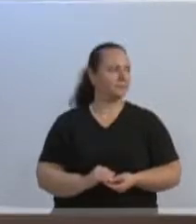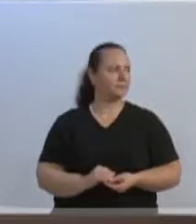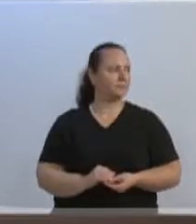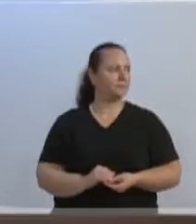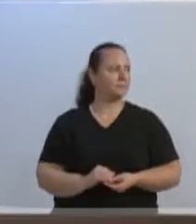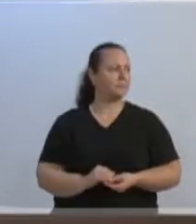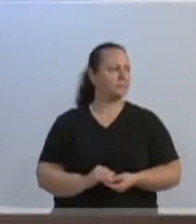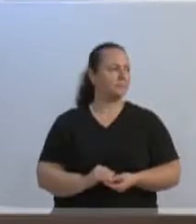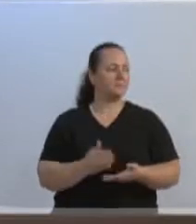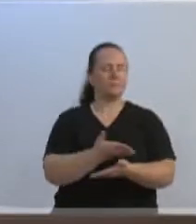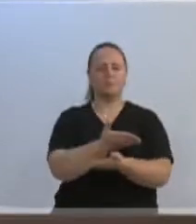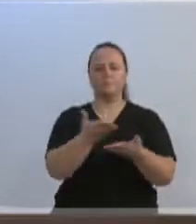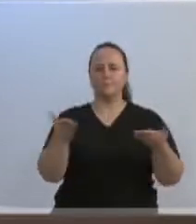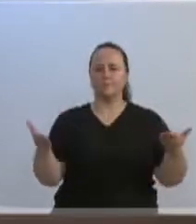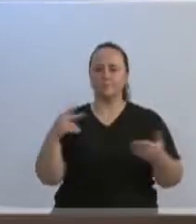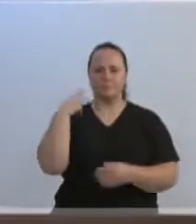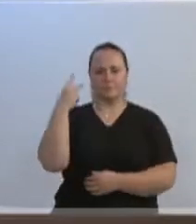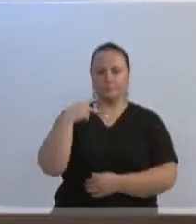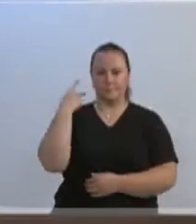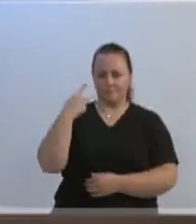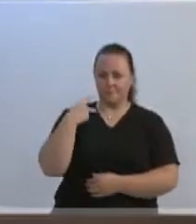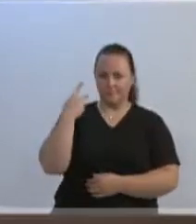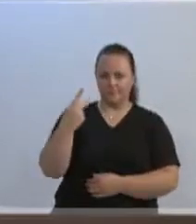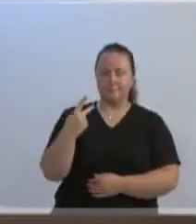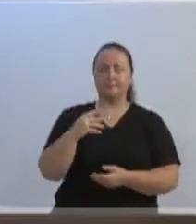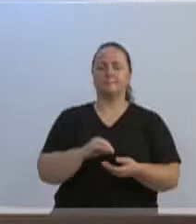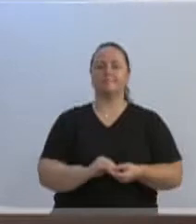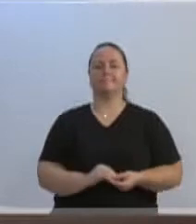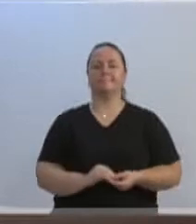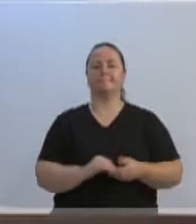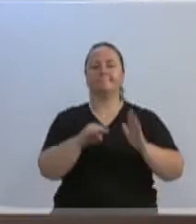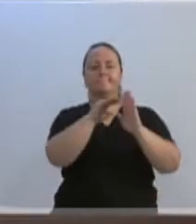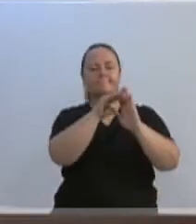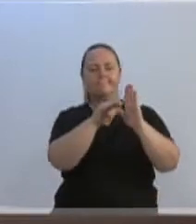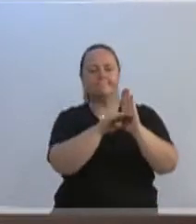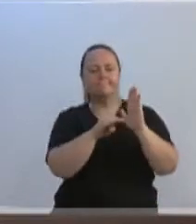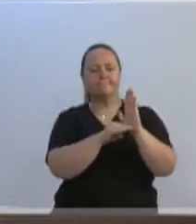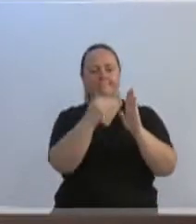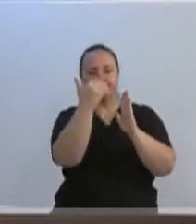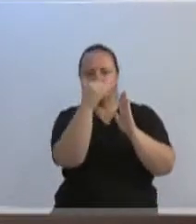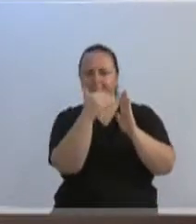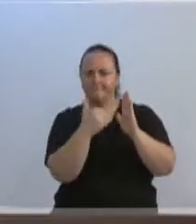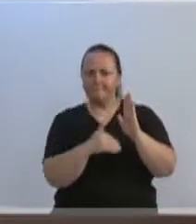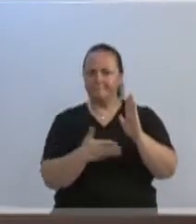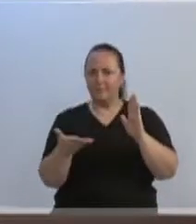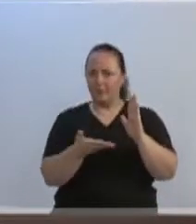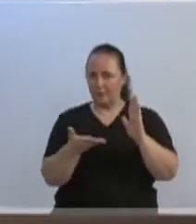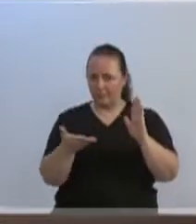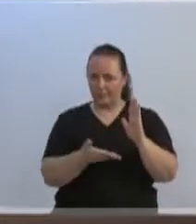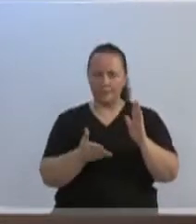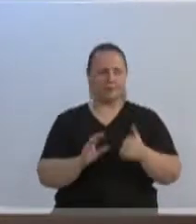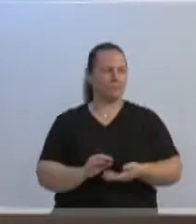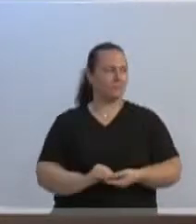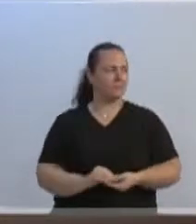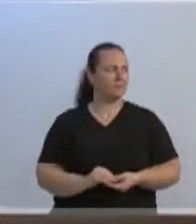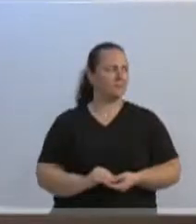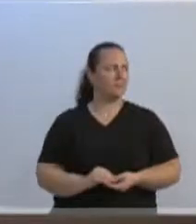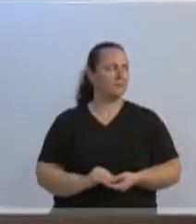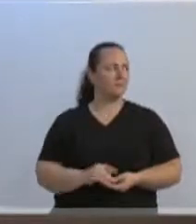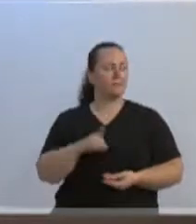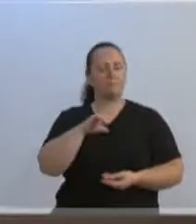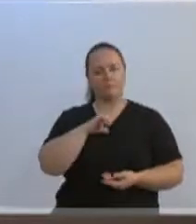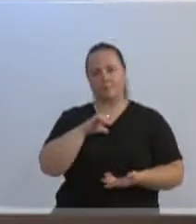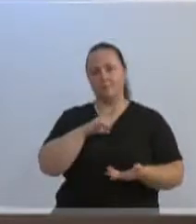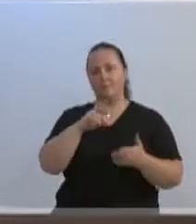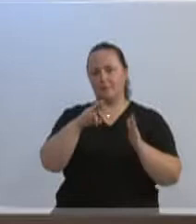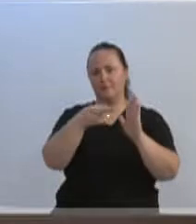senhores vereadores a matéria constante na ordem do dia por questões regimentais